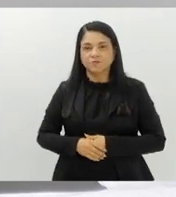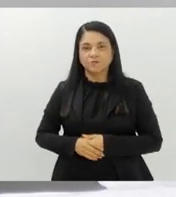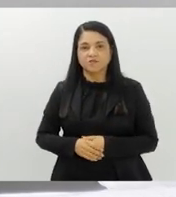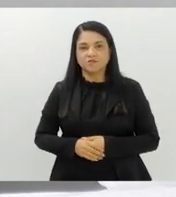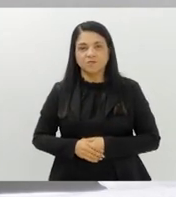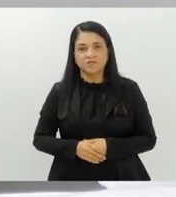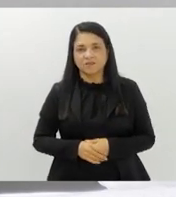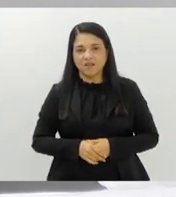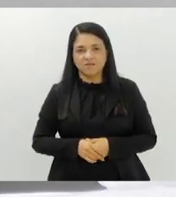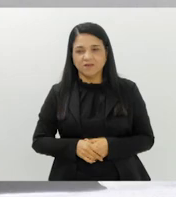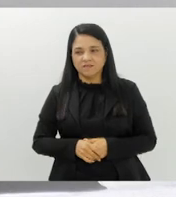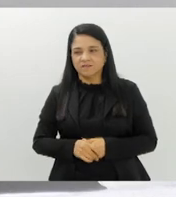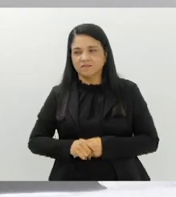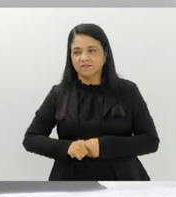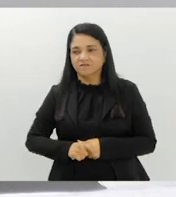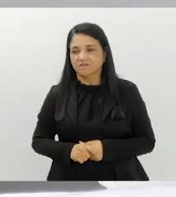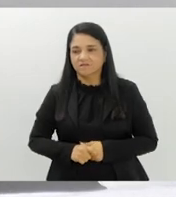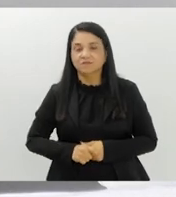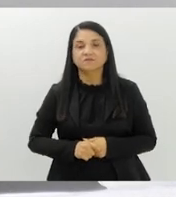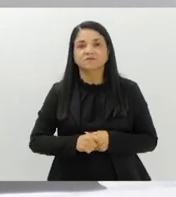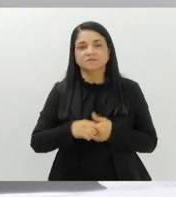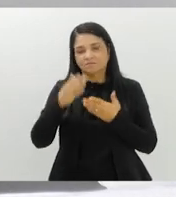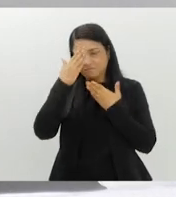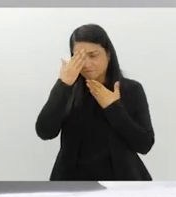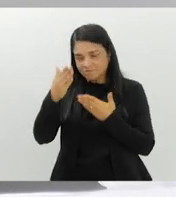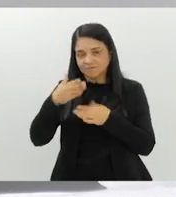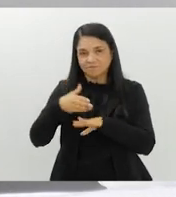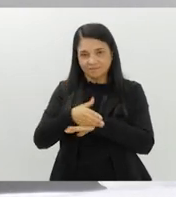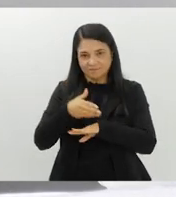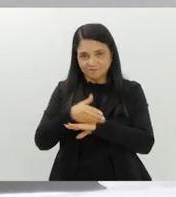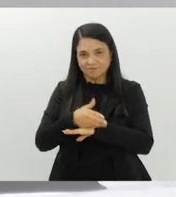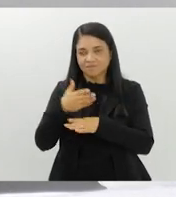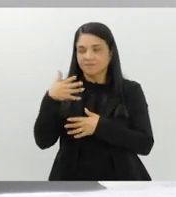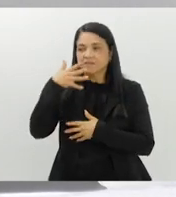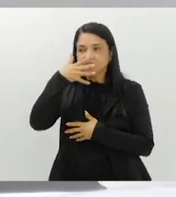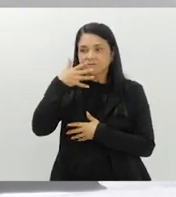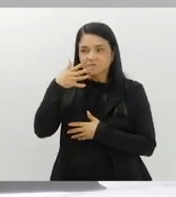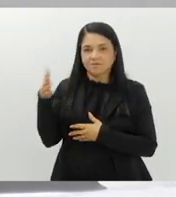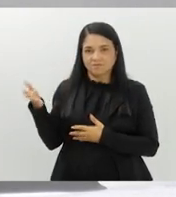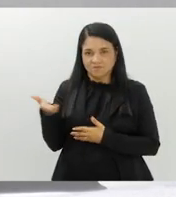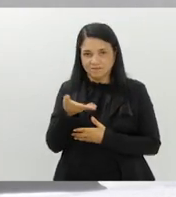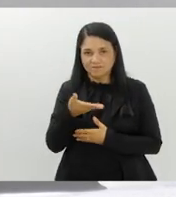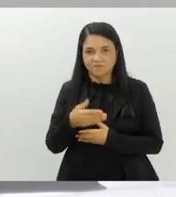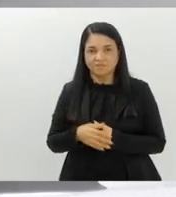Pai Fernando, obrigado pela sua presença, a palavra é sua.